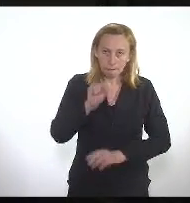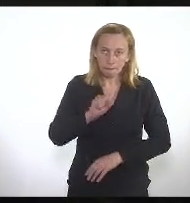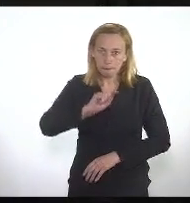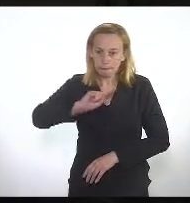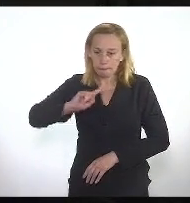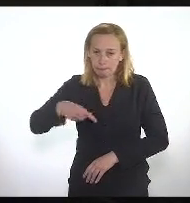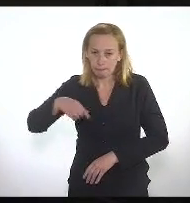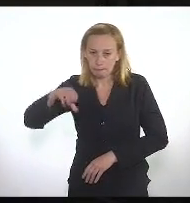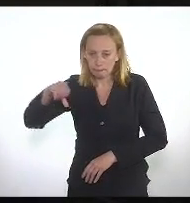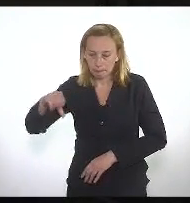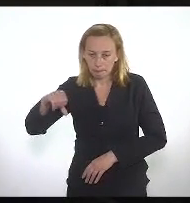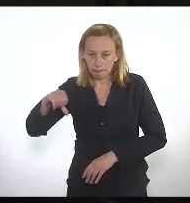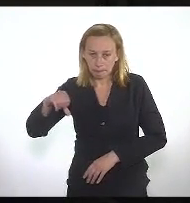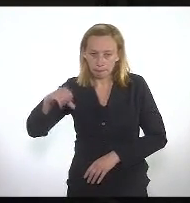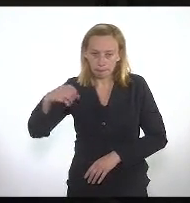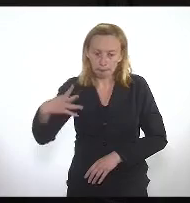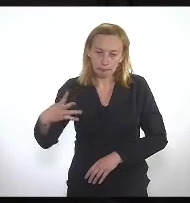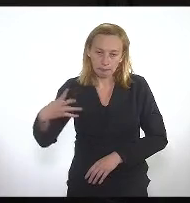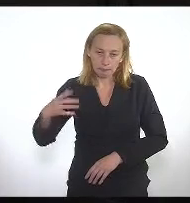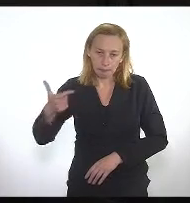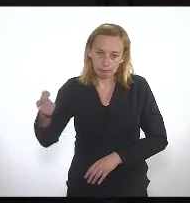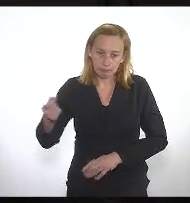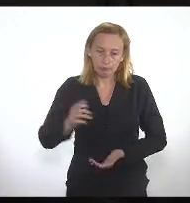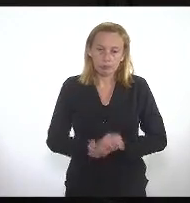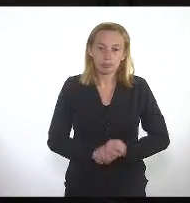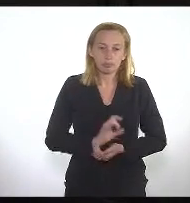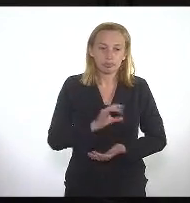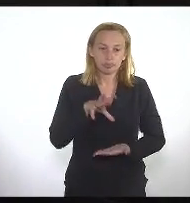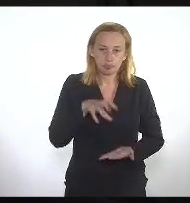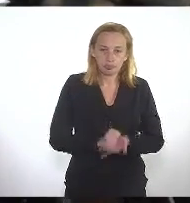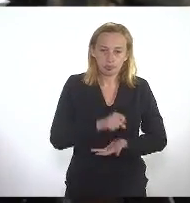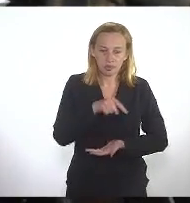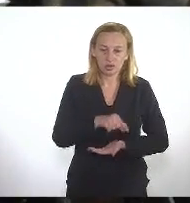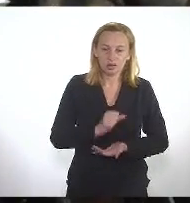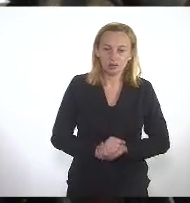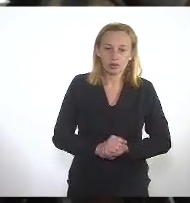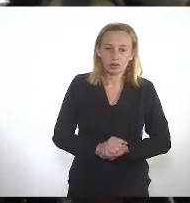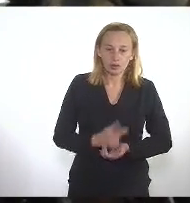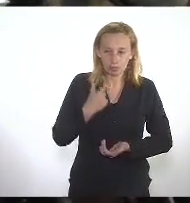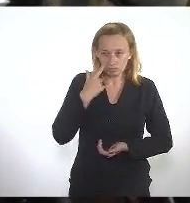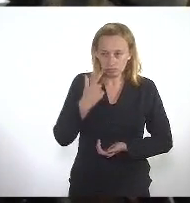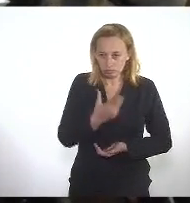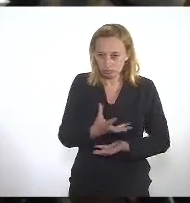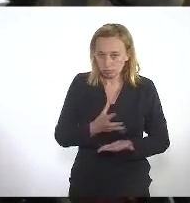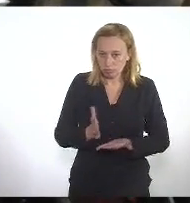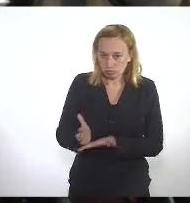8943 de 20. Só para fazer o registro, senhor presidente. Colhei os pareceres, deputado